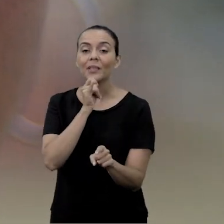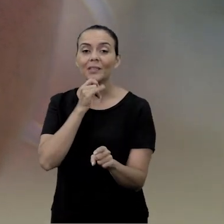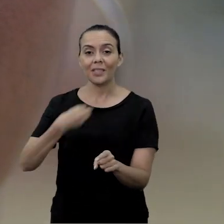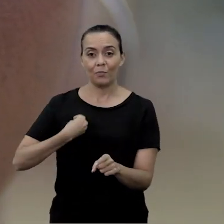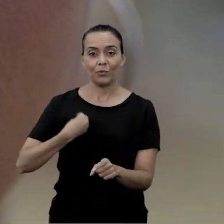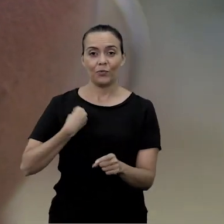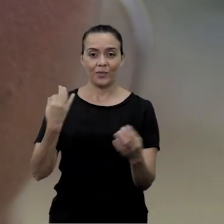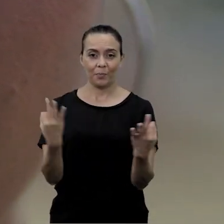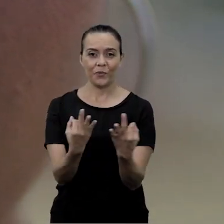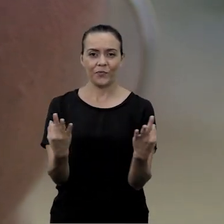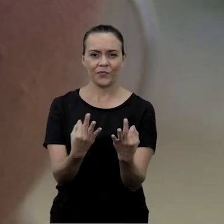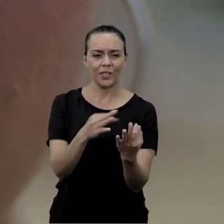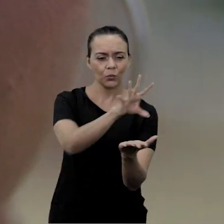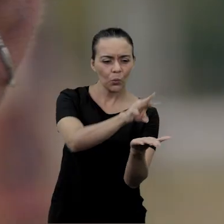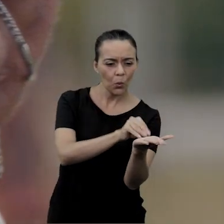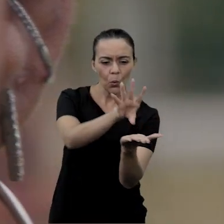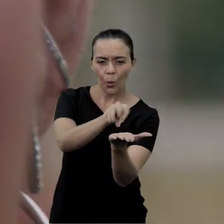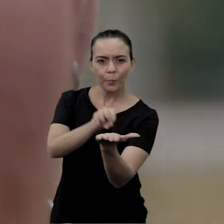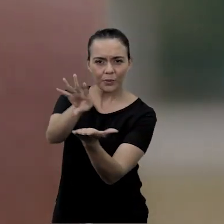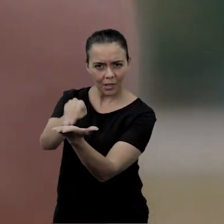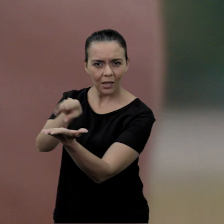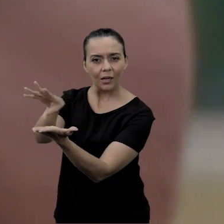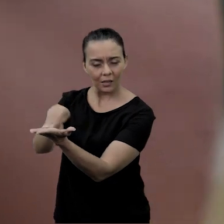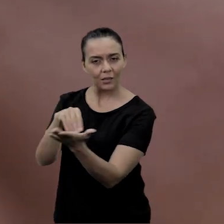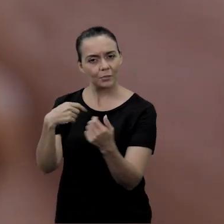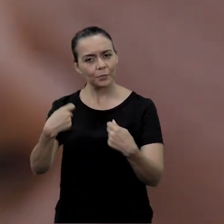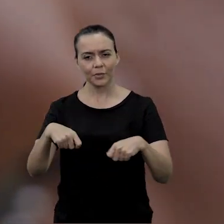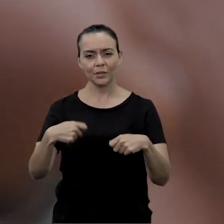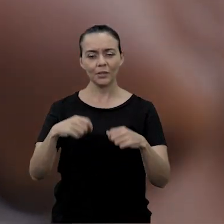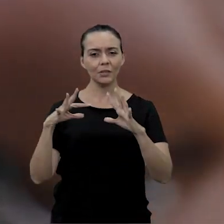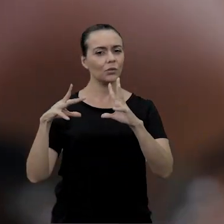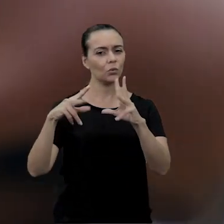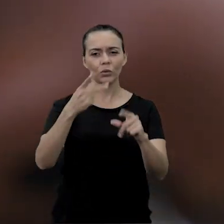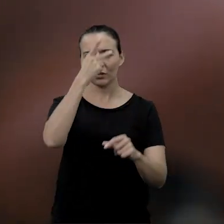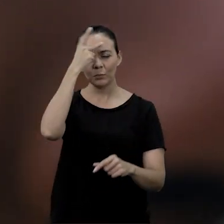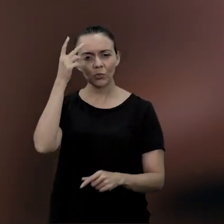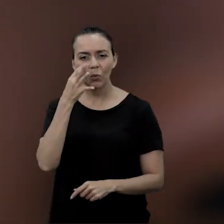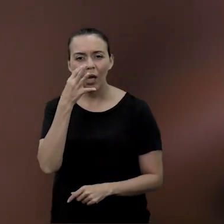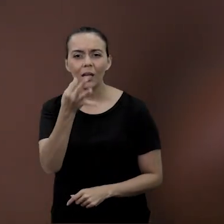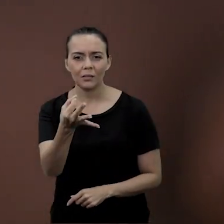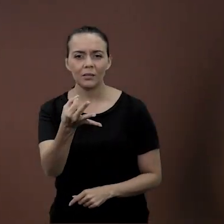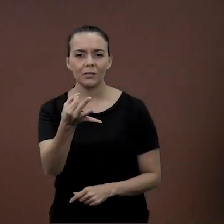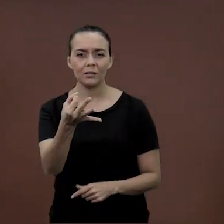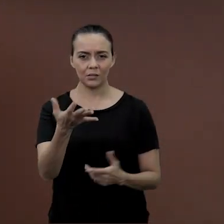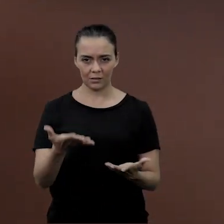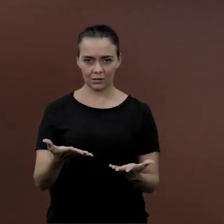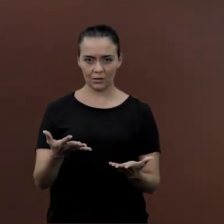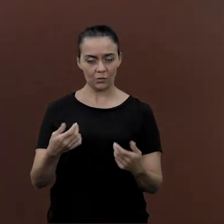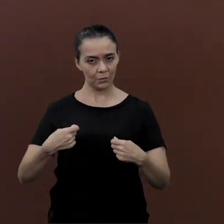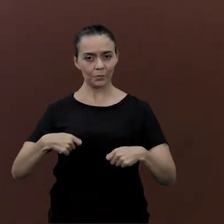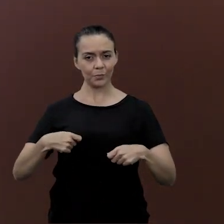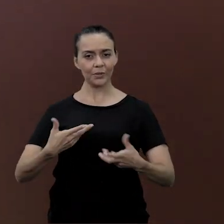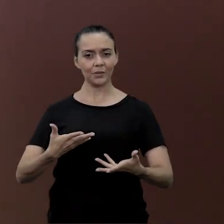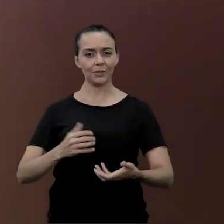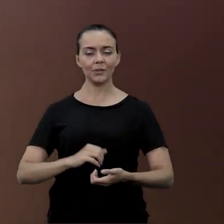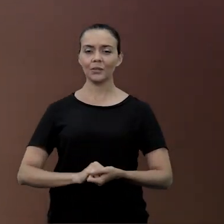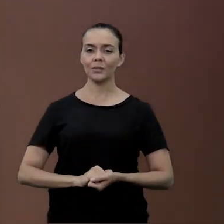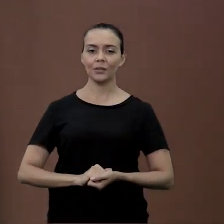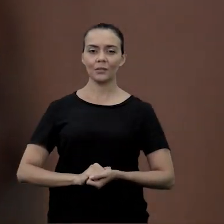social, nossa prática social, devem ser modelos para todos, assim, devem ser modelos para todos.